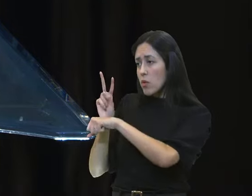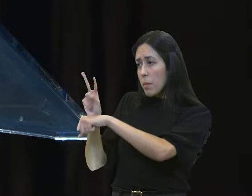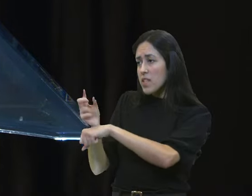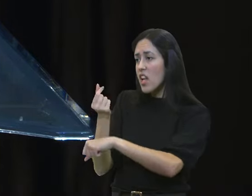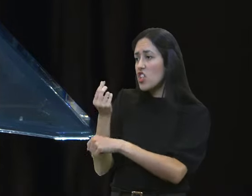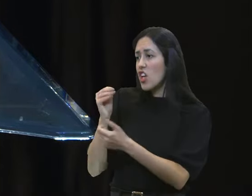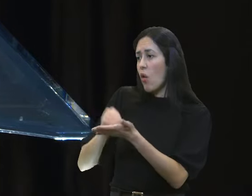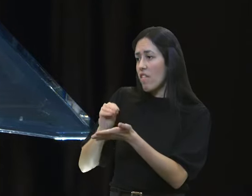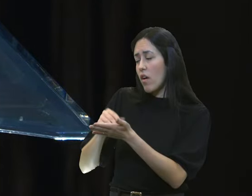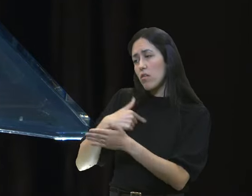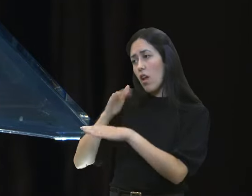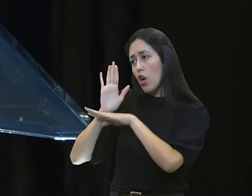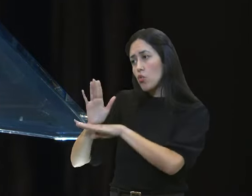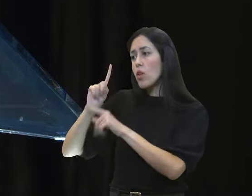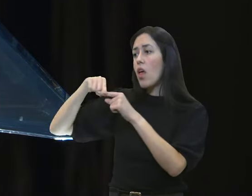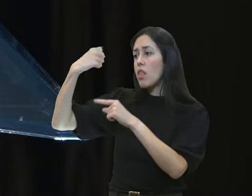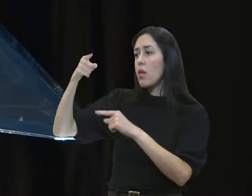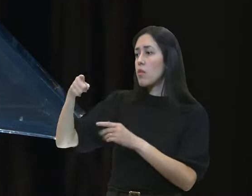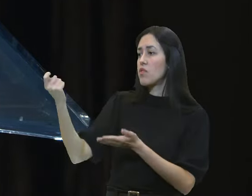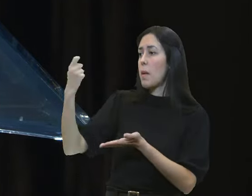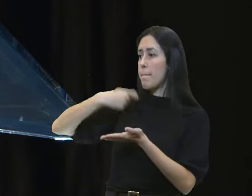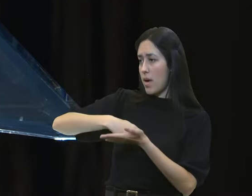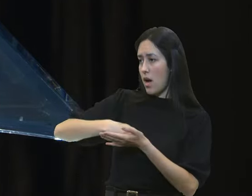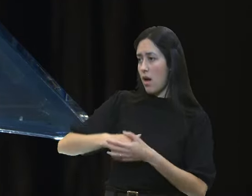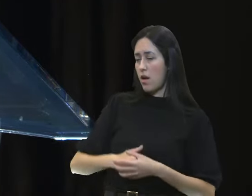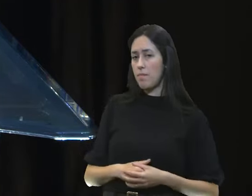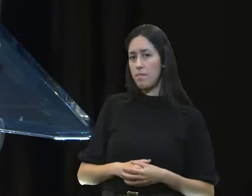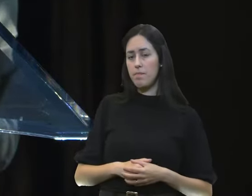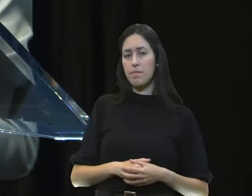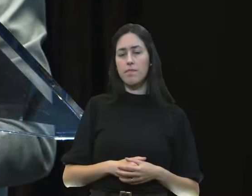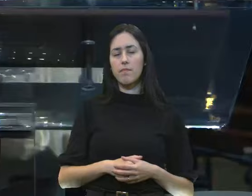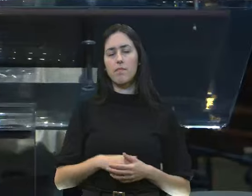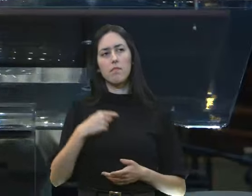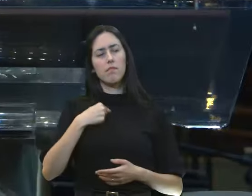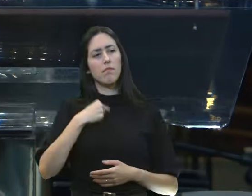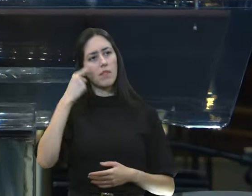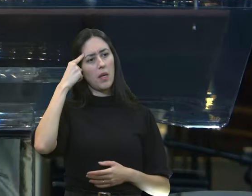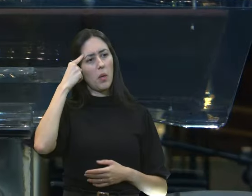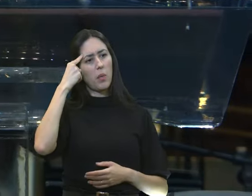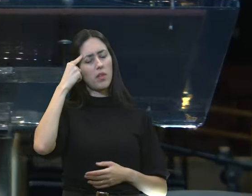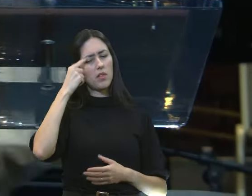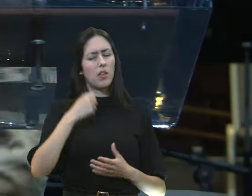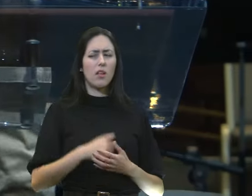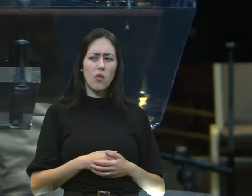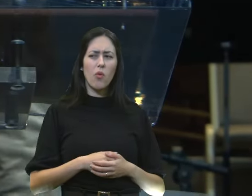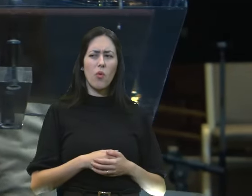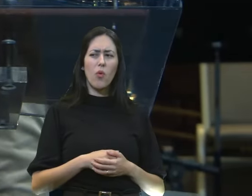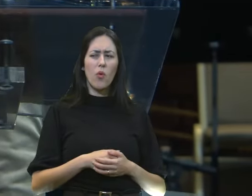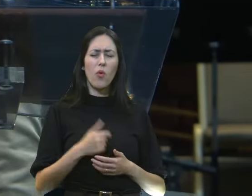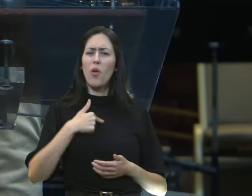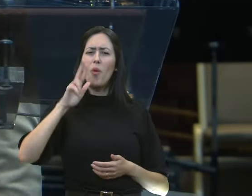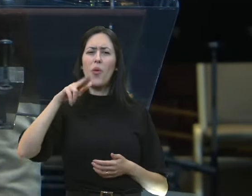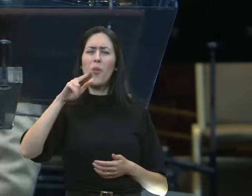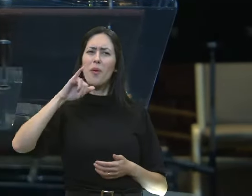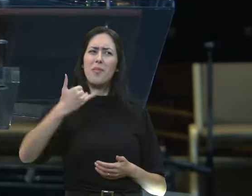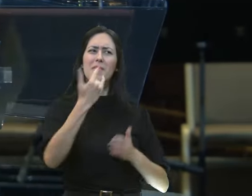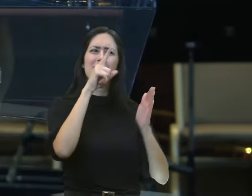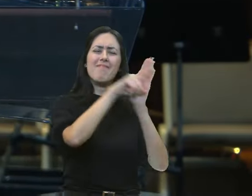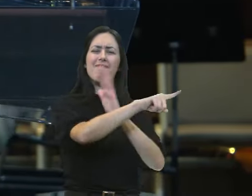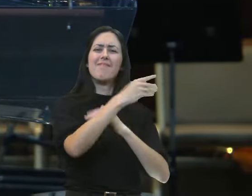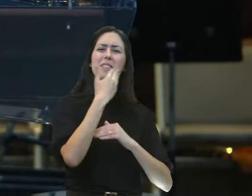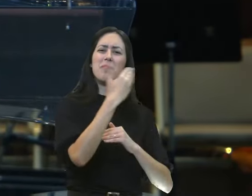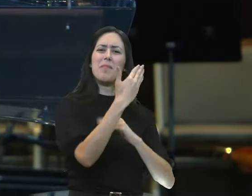falta, depois você me paga. E aí eu pensei comigo, eu nunca tinha pensado nessa possibilidade de